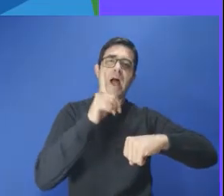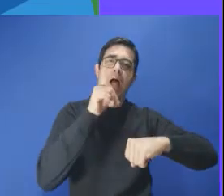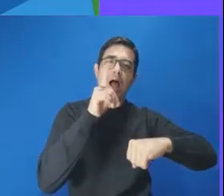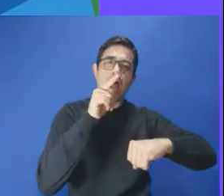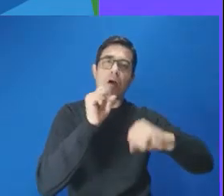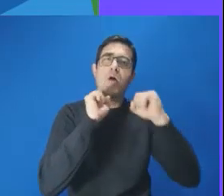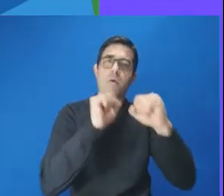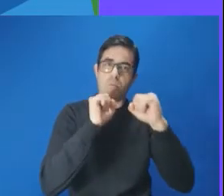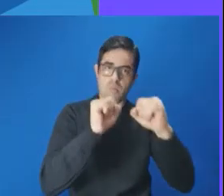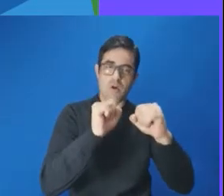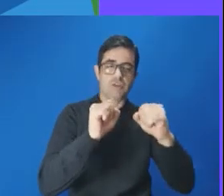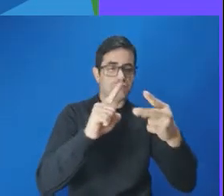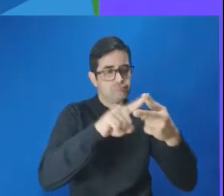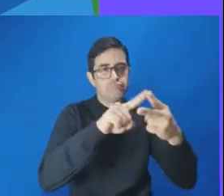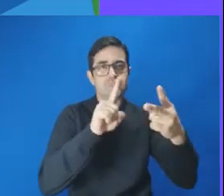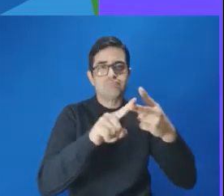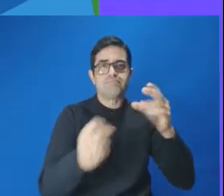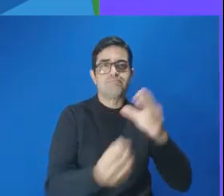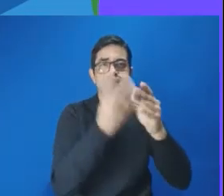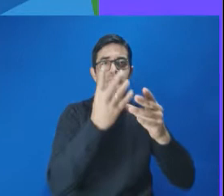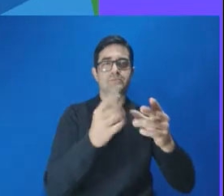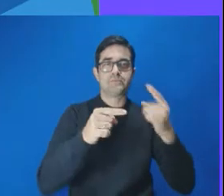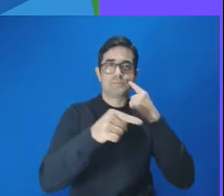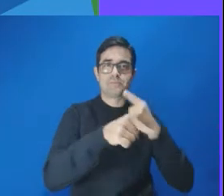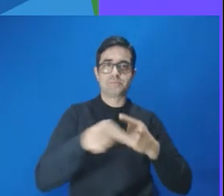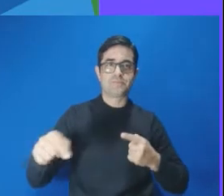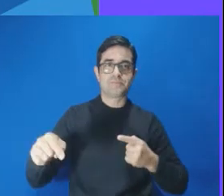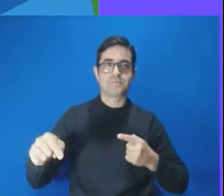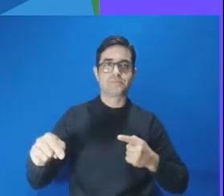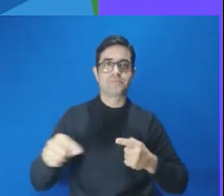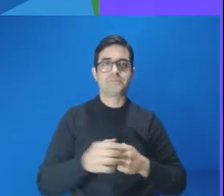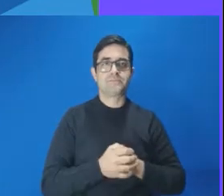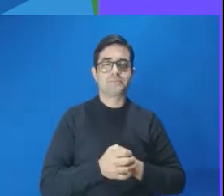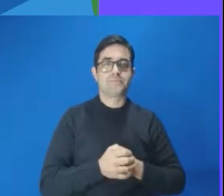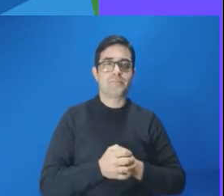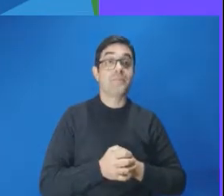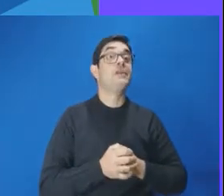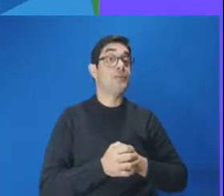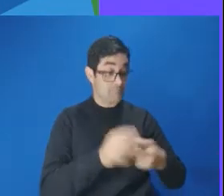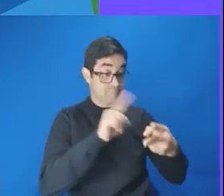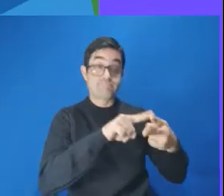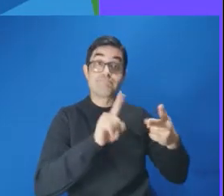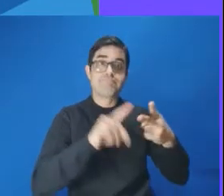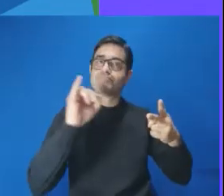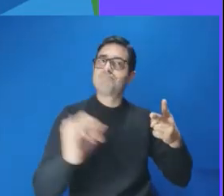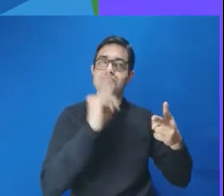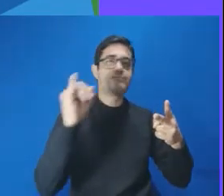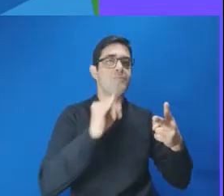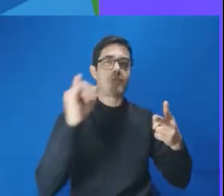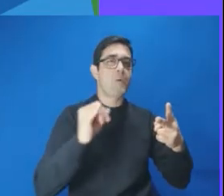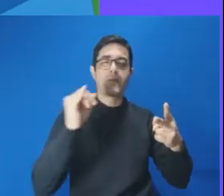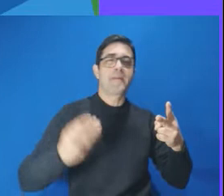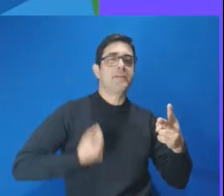que o carbonato e o bicarbonato são substâncias extremamente importantes para os organismos vivos que utilizam essas substâncias para formar